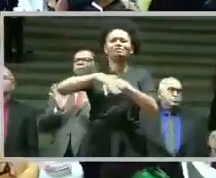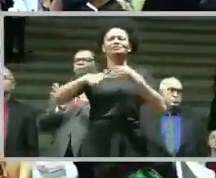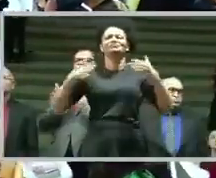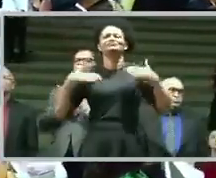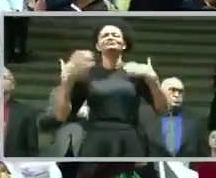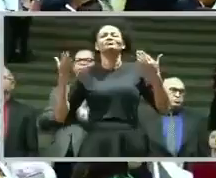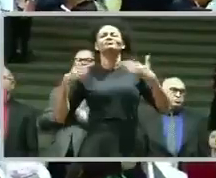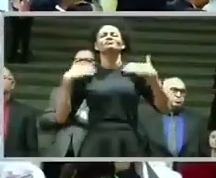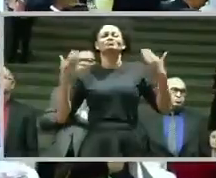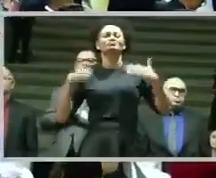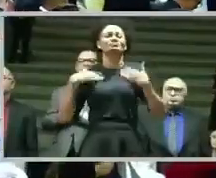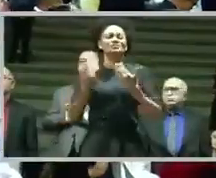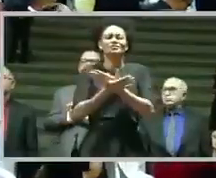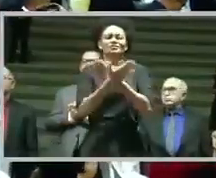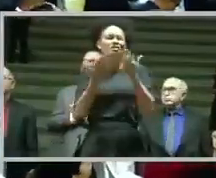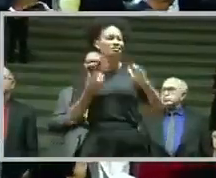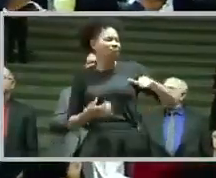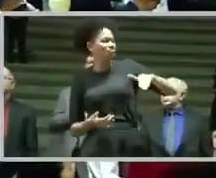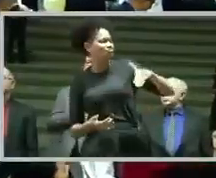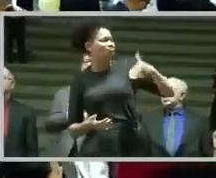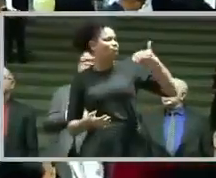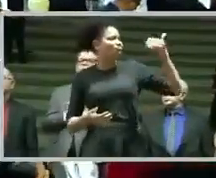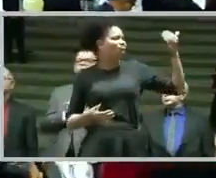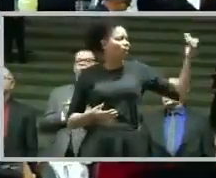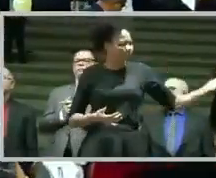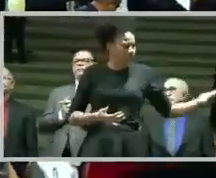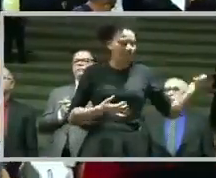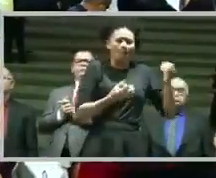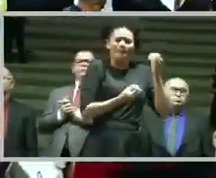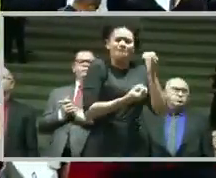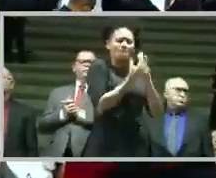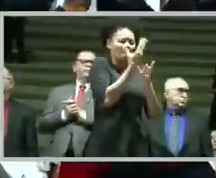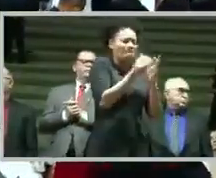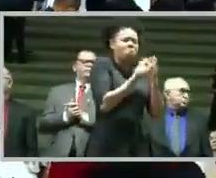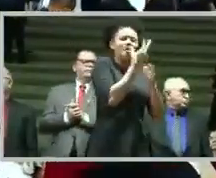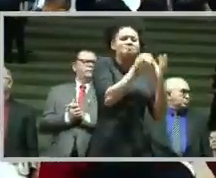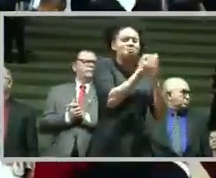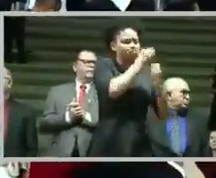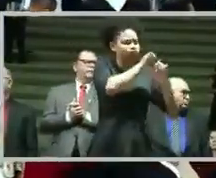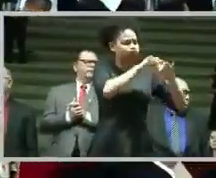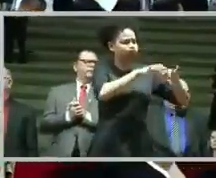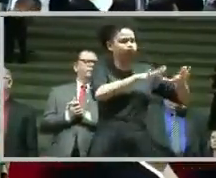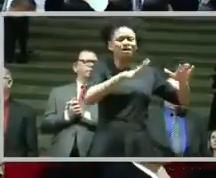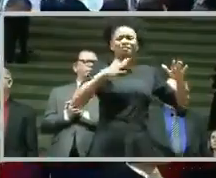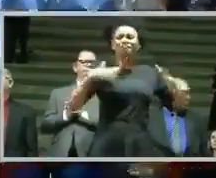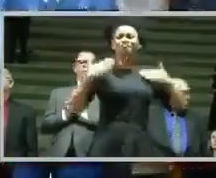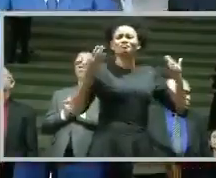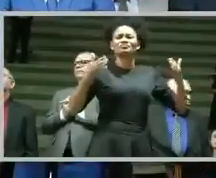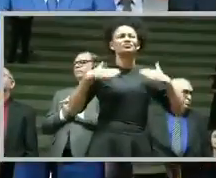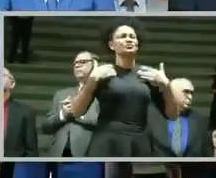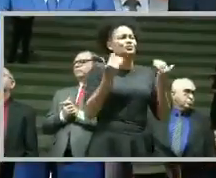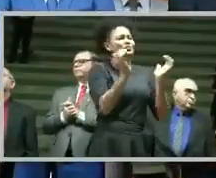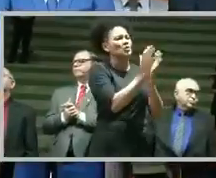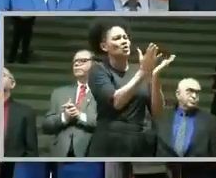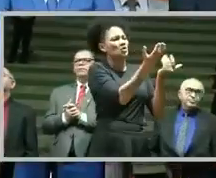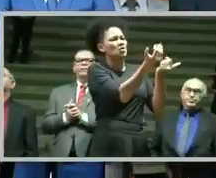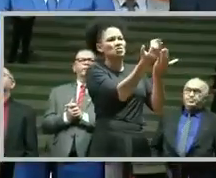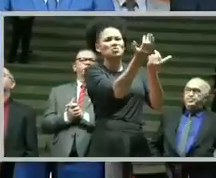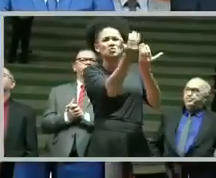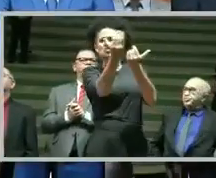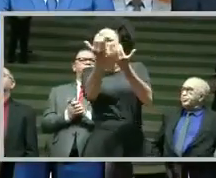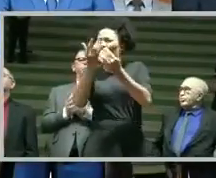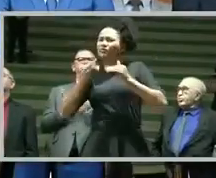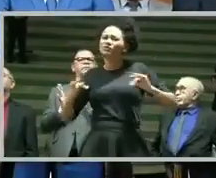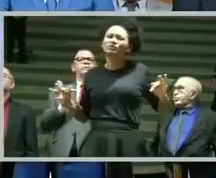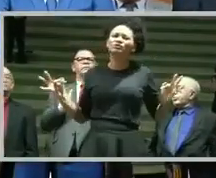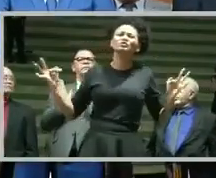aí. Do meu lado esquerdo, a fonte de alegria está jorrando na juventude. E com